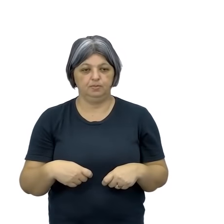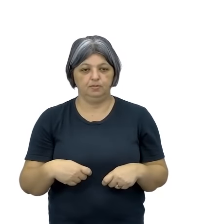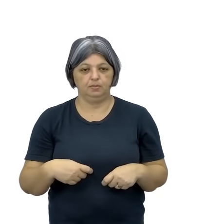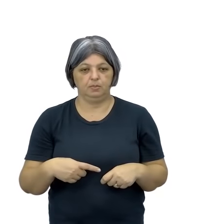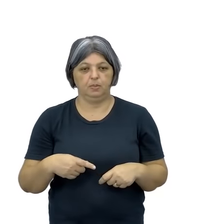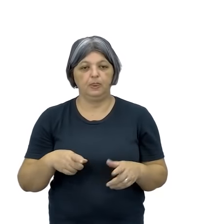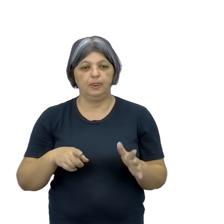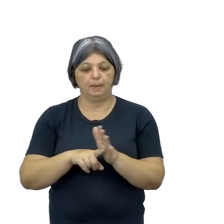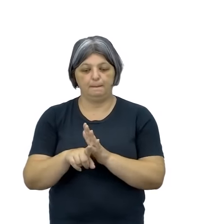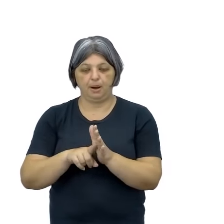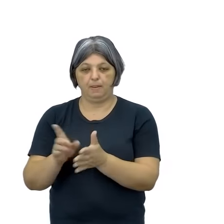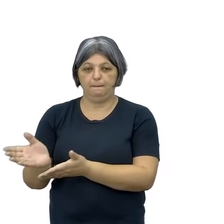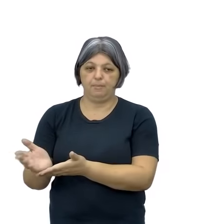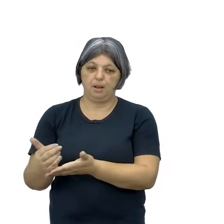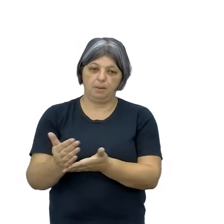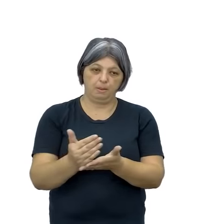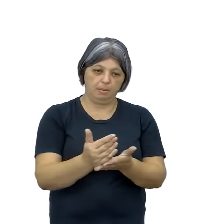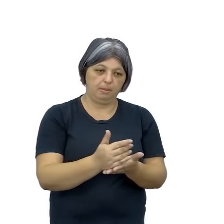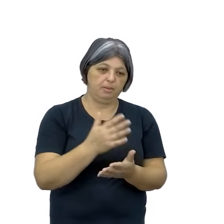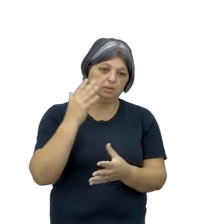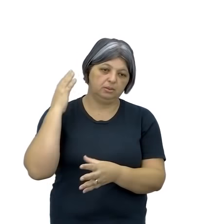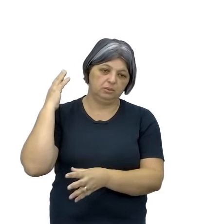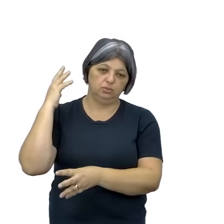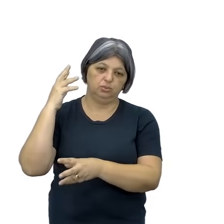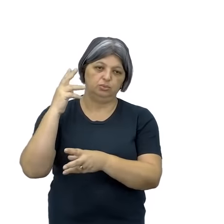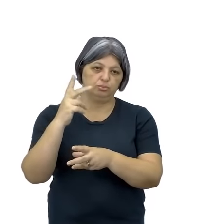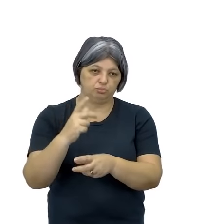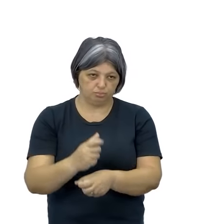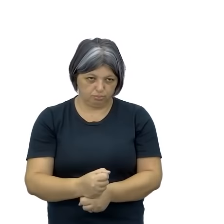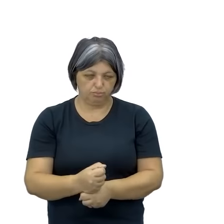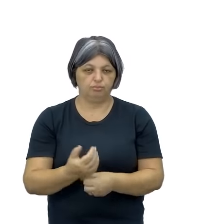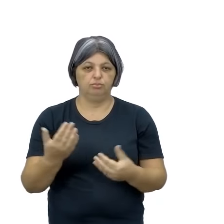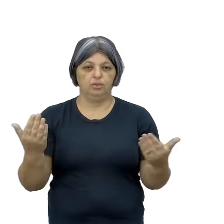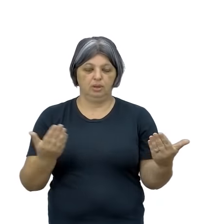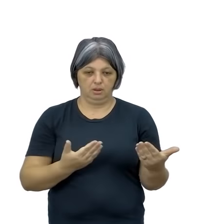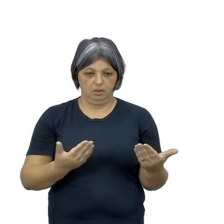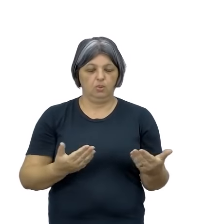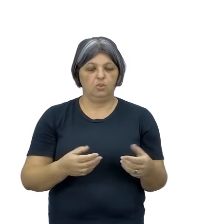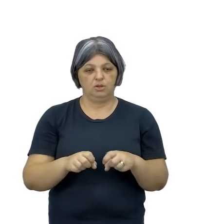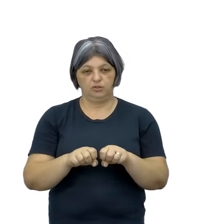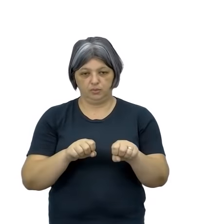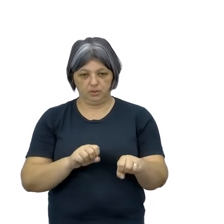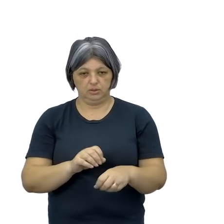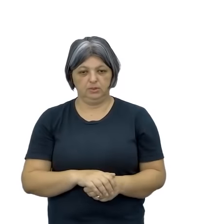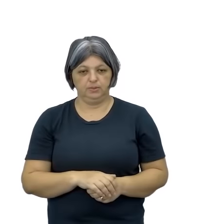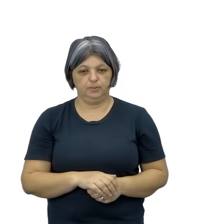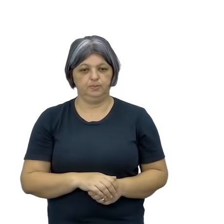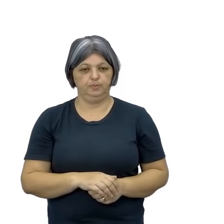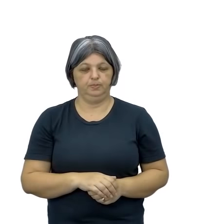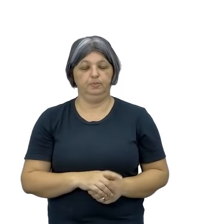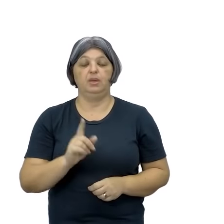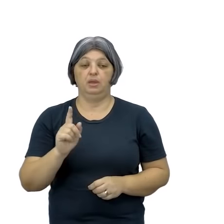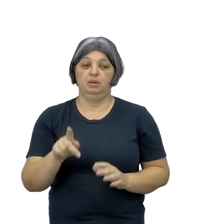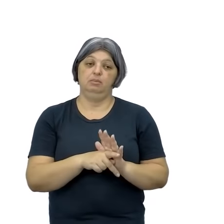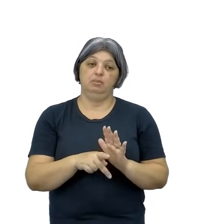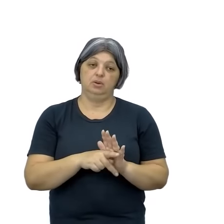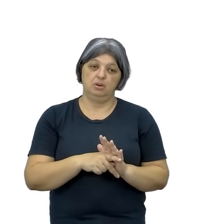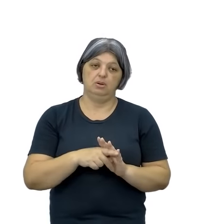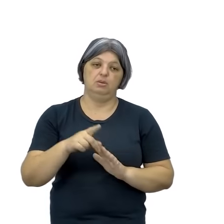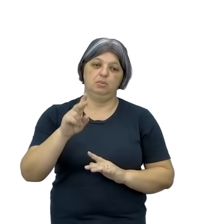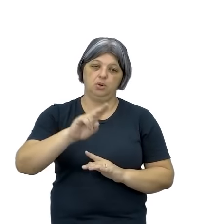aí ao longo dessa formação vocês vão entender o que estou dizendo agora, né? De certa maneira, ela é um instrumento de avaliação